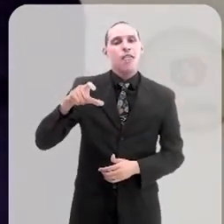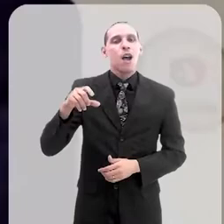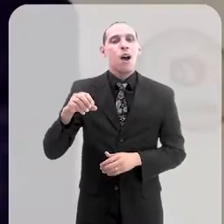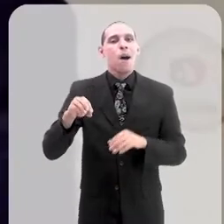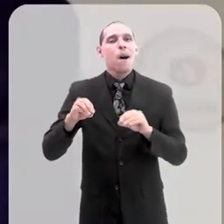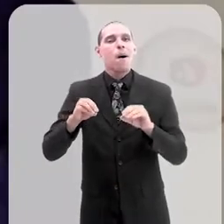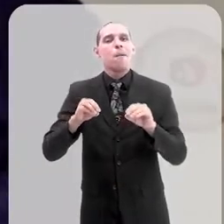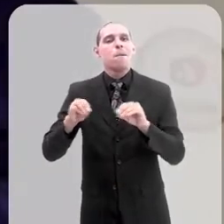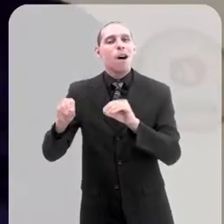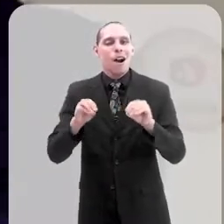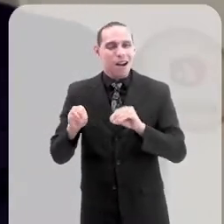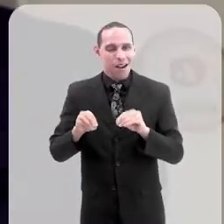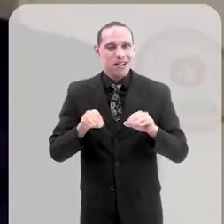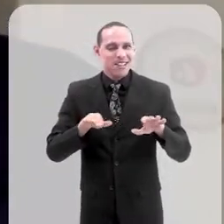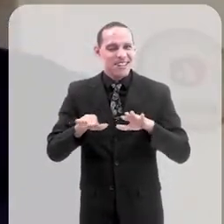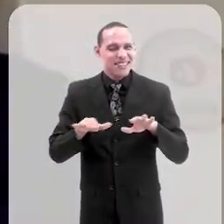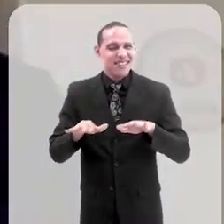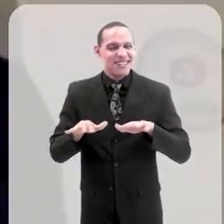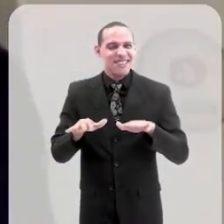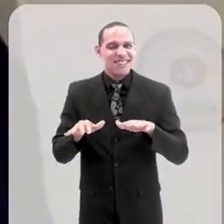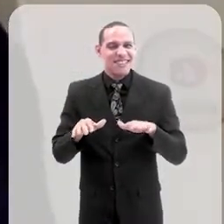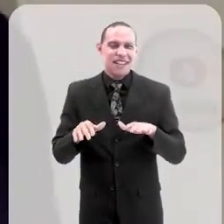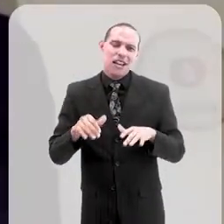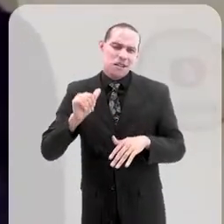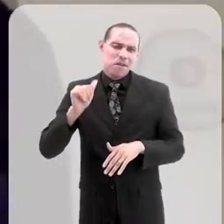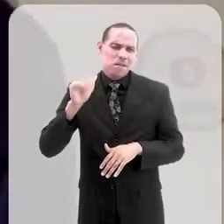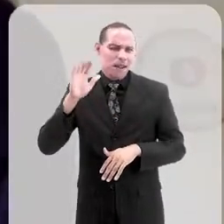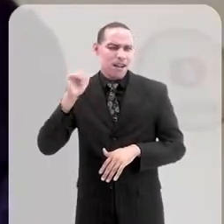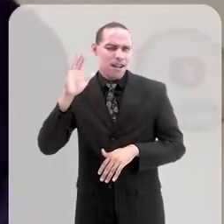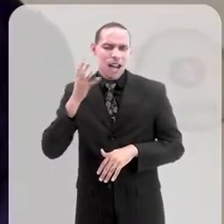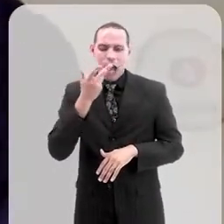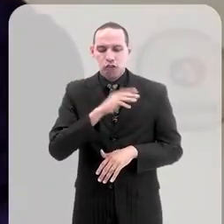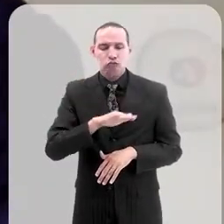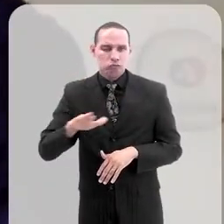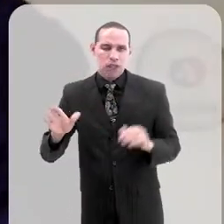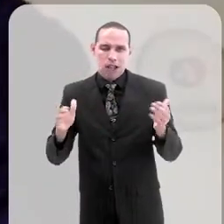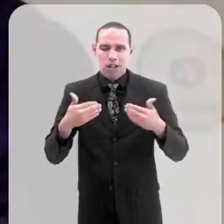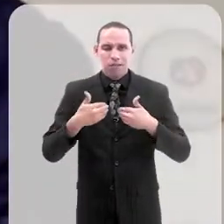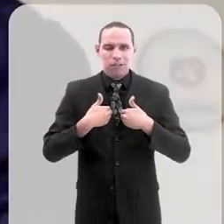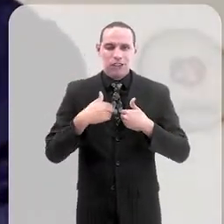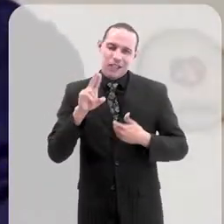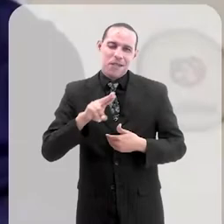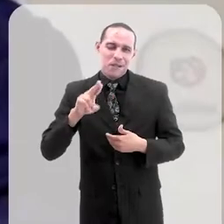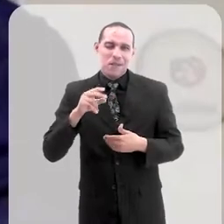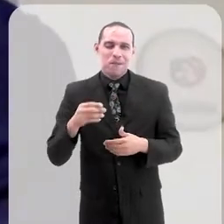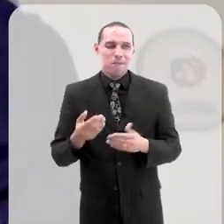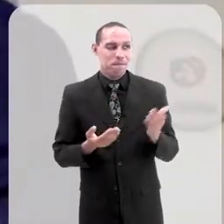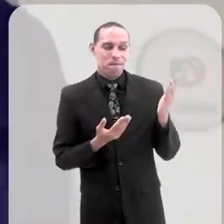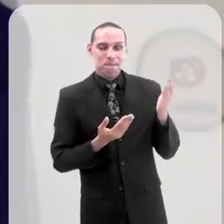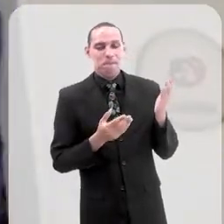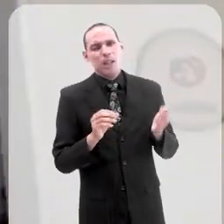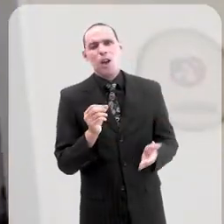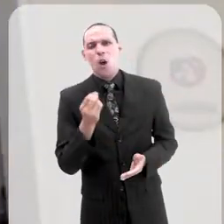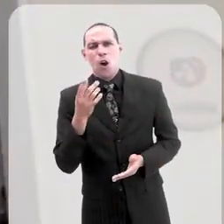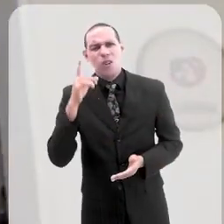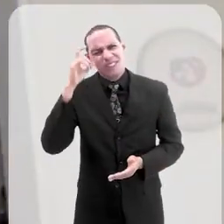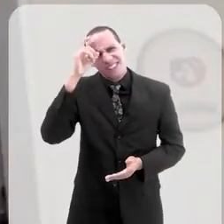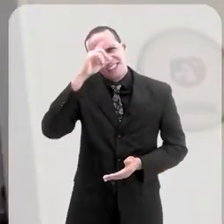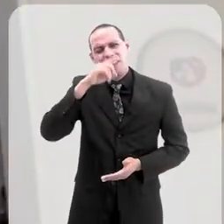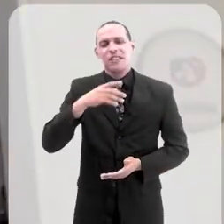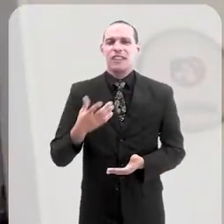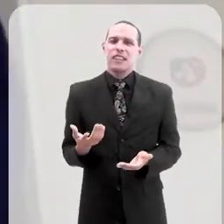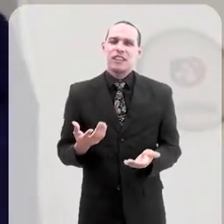móvel, utilizada Certo. muito para crianças, pessoas que têm transtorno do espectro autista ou que têm uma dificuldade